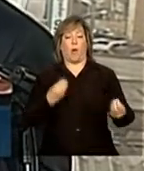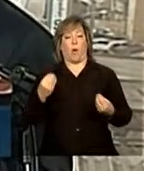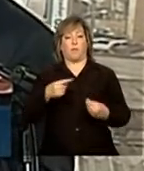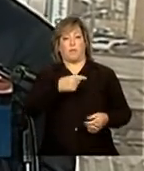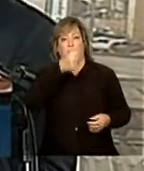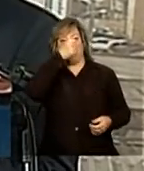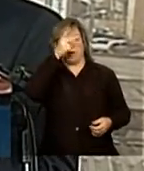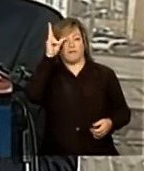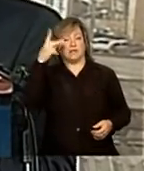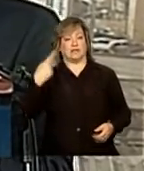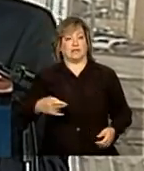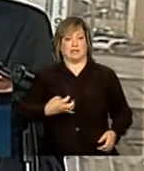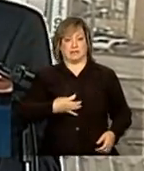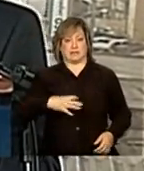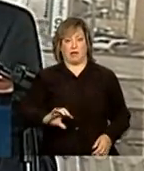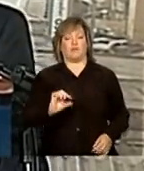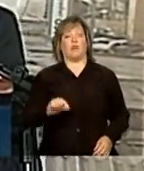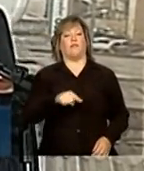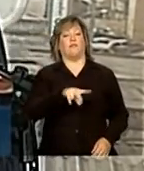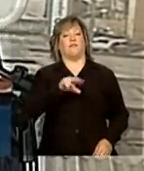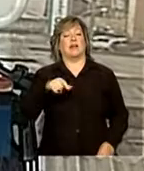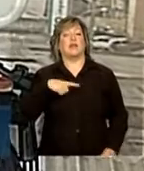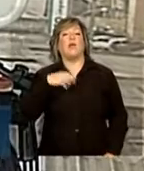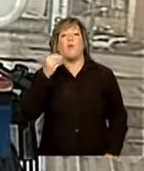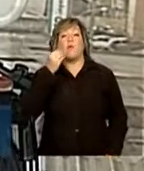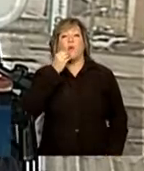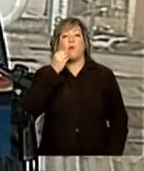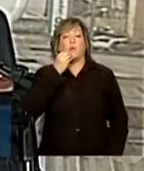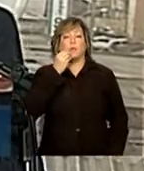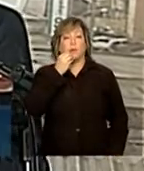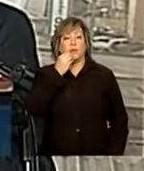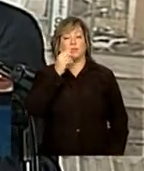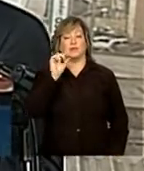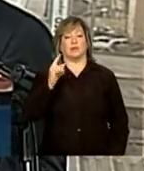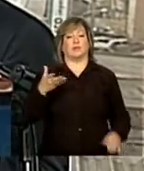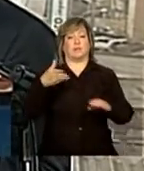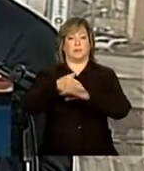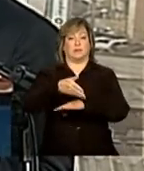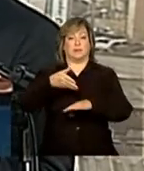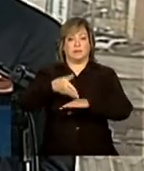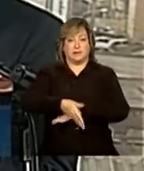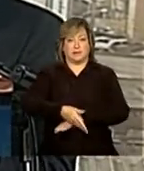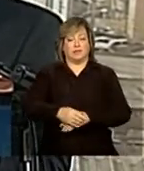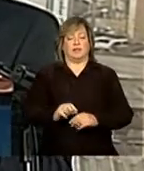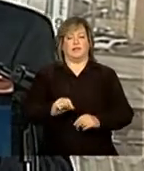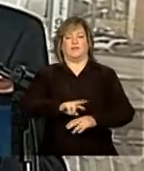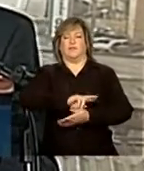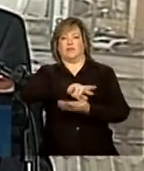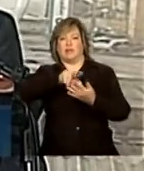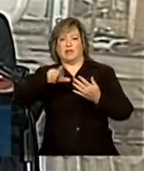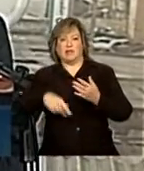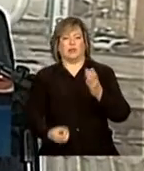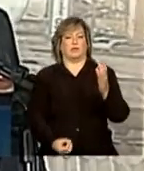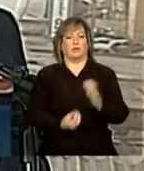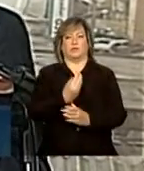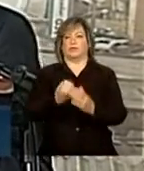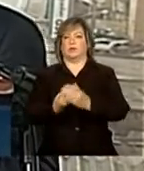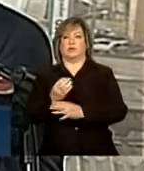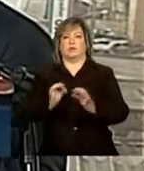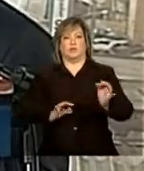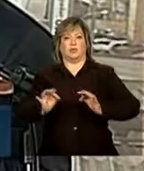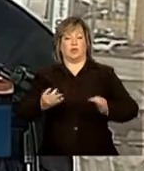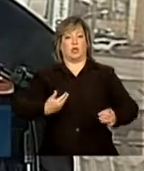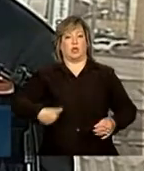de Salvador, você vai ter a oportunidade de participar de diversas inaugurações, de projetos que